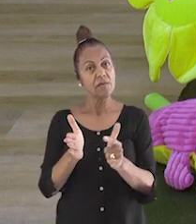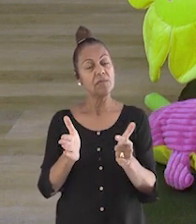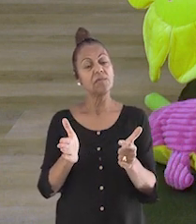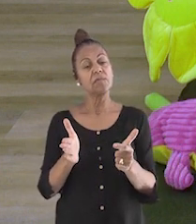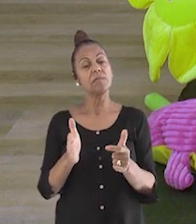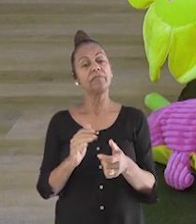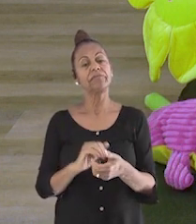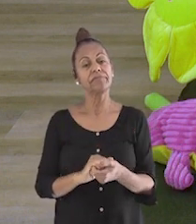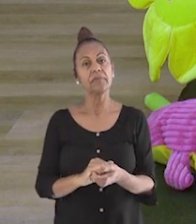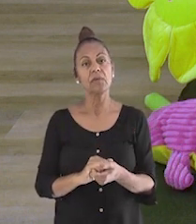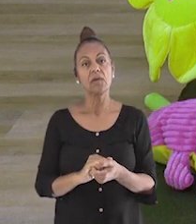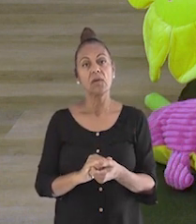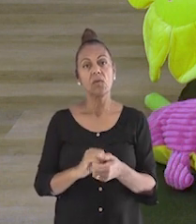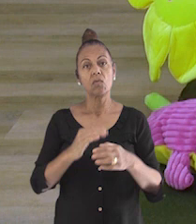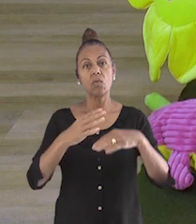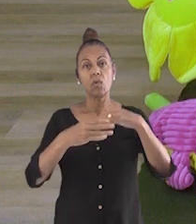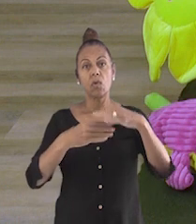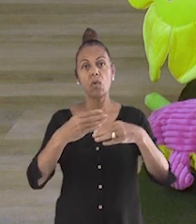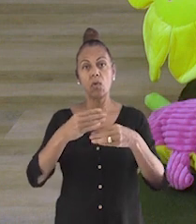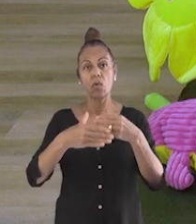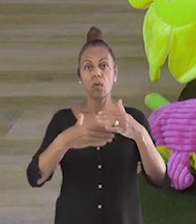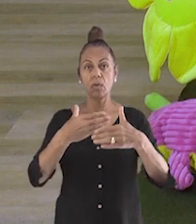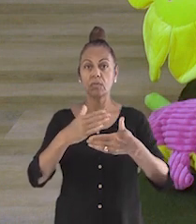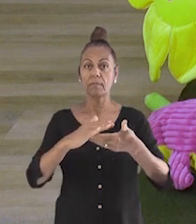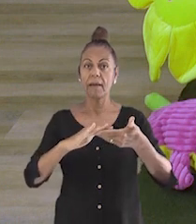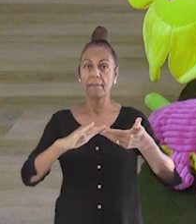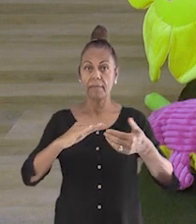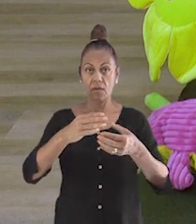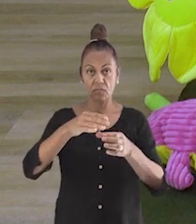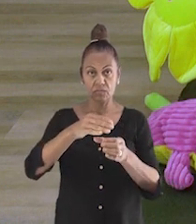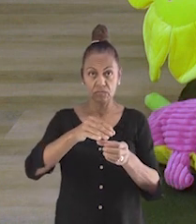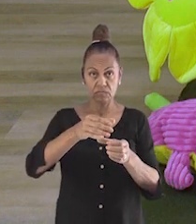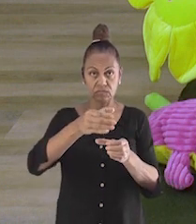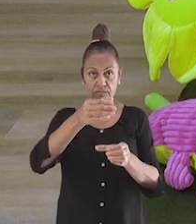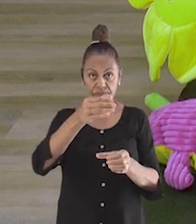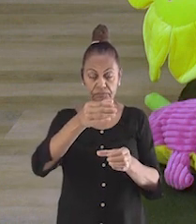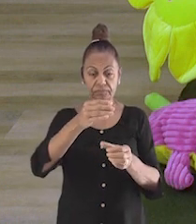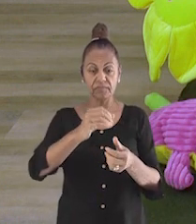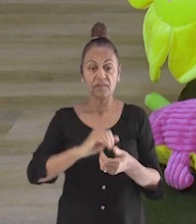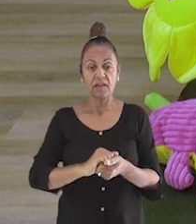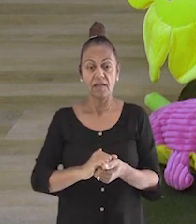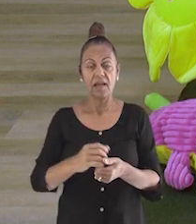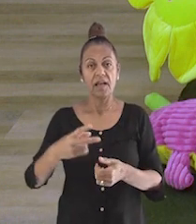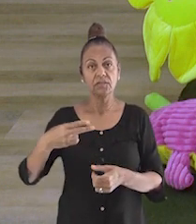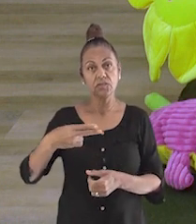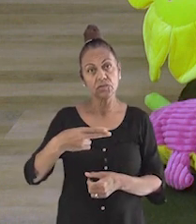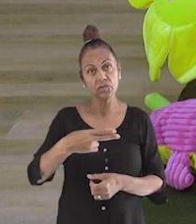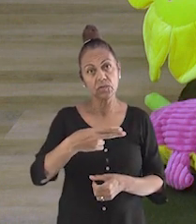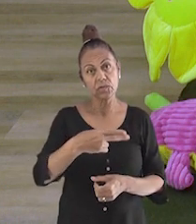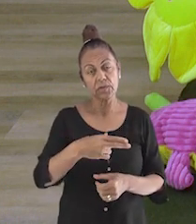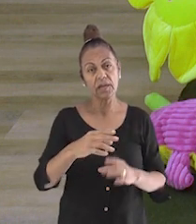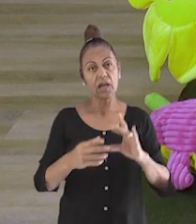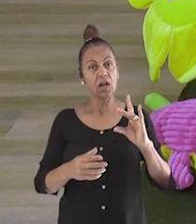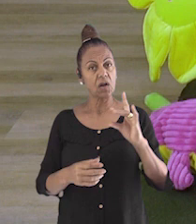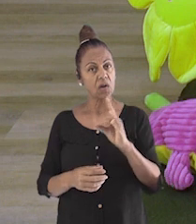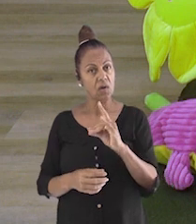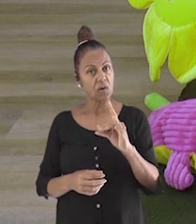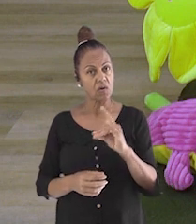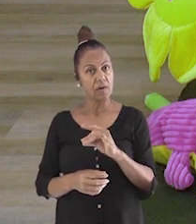folhas de papel, um rolo de papel higiênico, tesoura sem ponta, cola